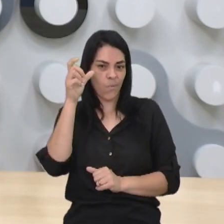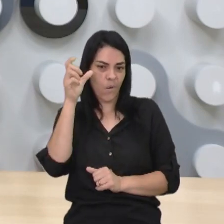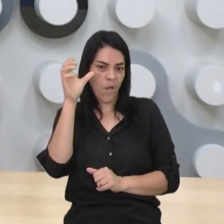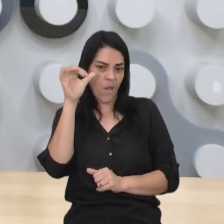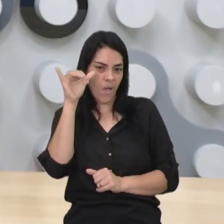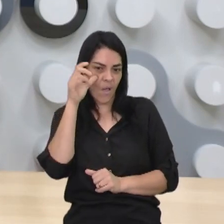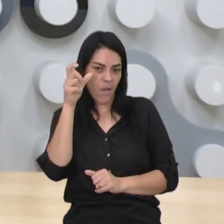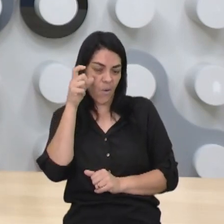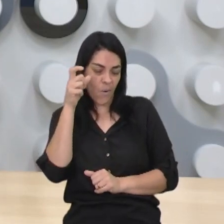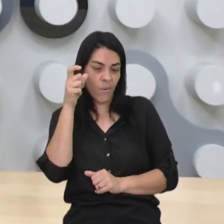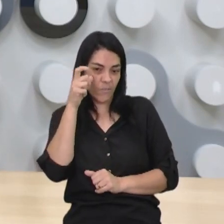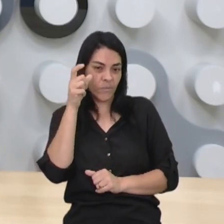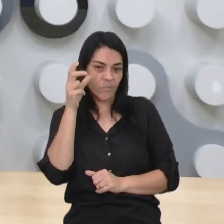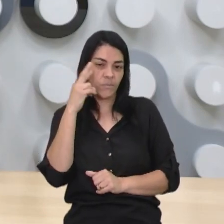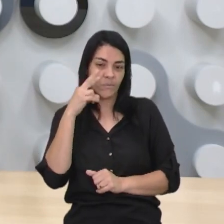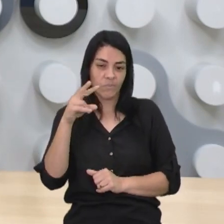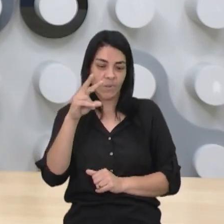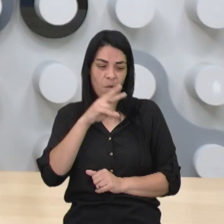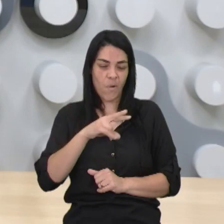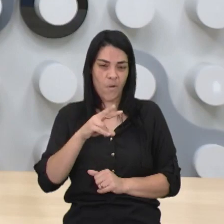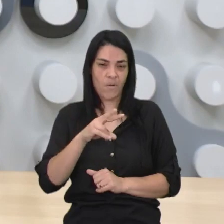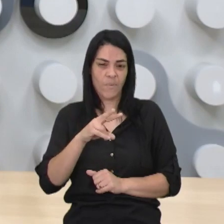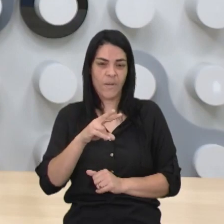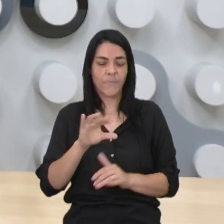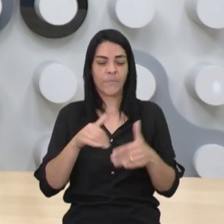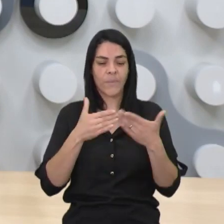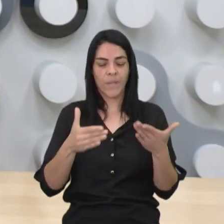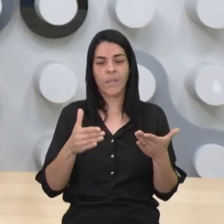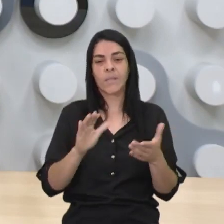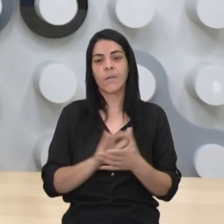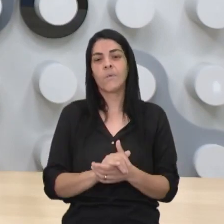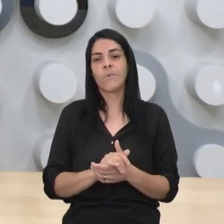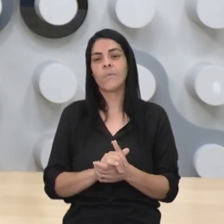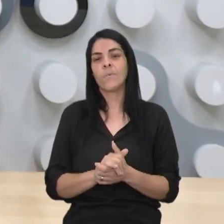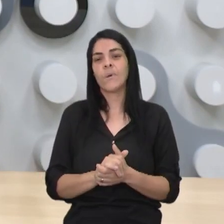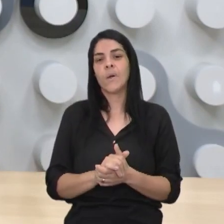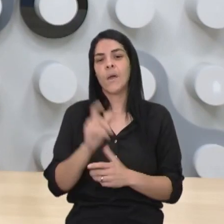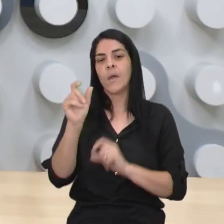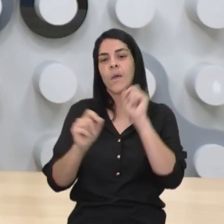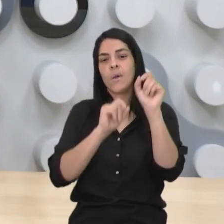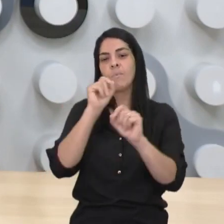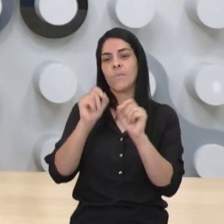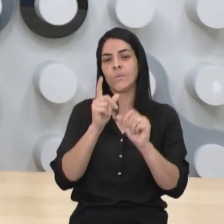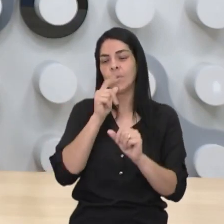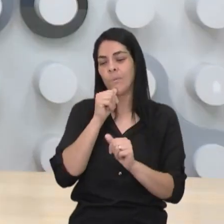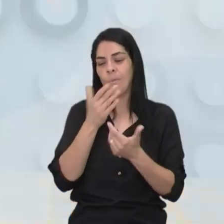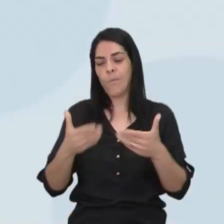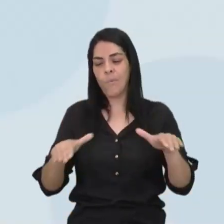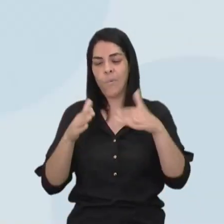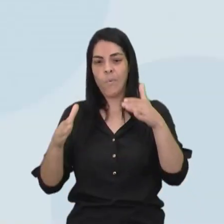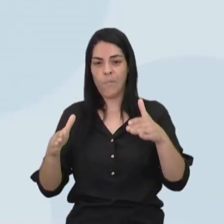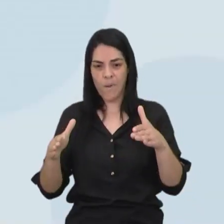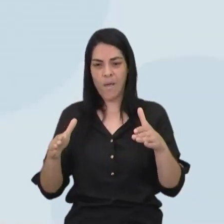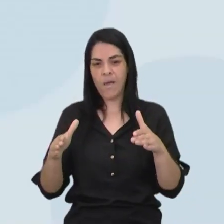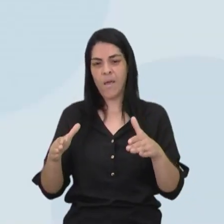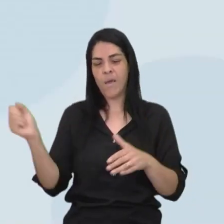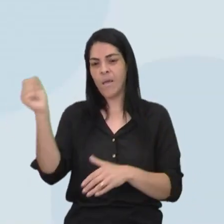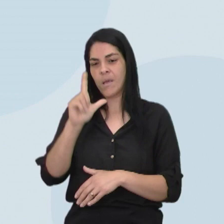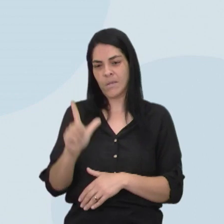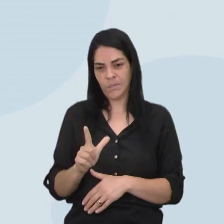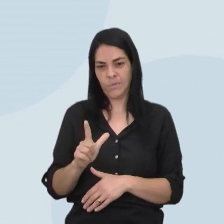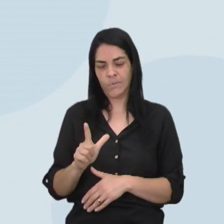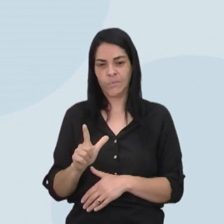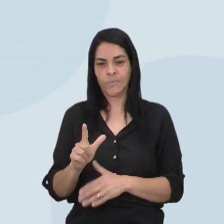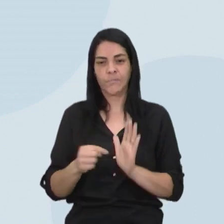isso, tá certo? Então, essa é uma das questões do porquê que o mar é azul. Pois eu trouxe para vocês aí a